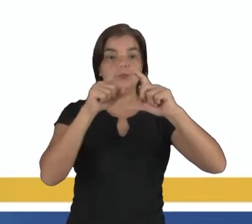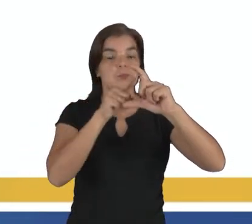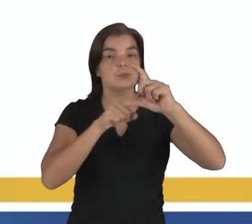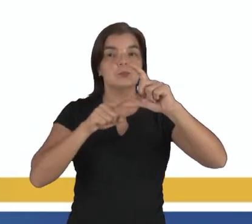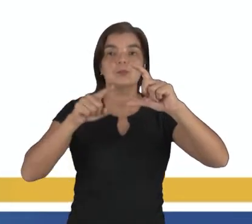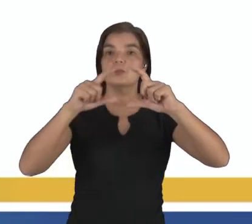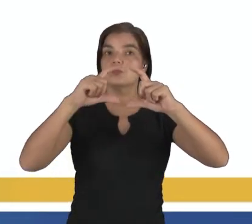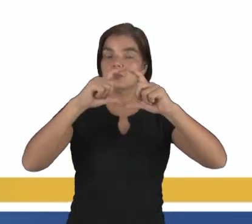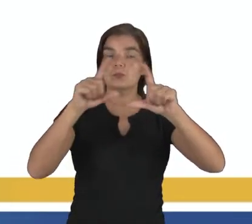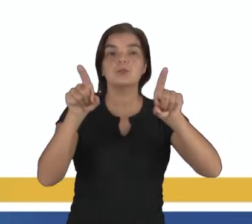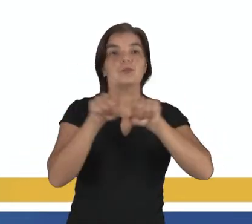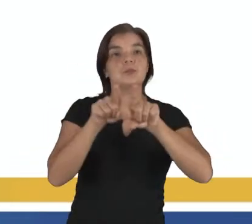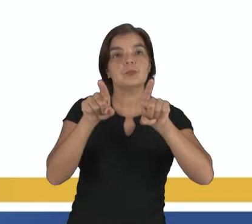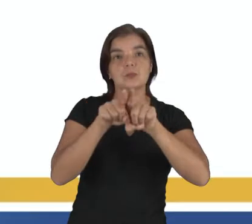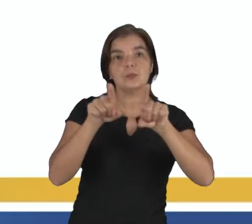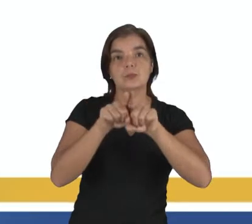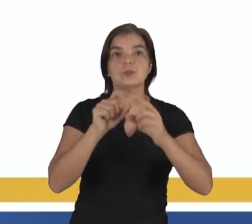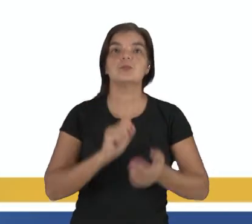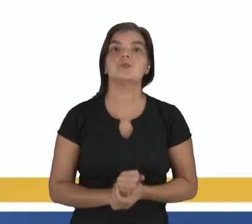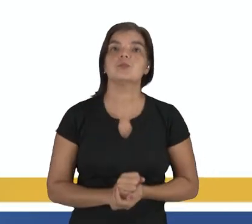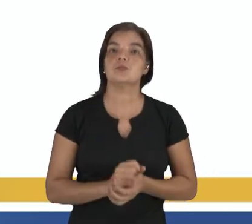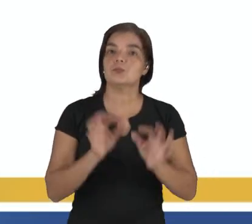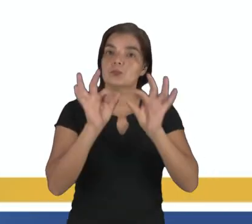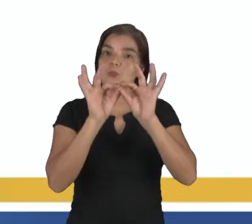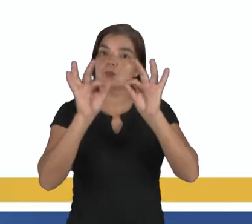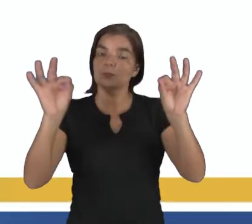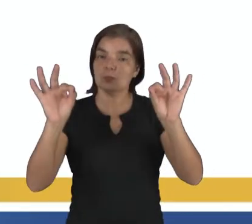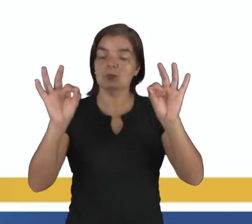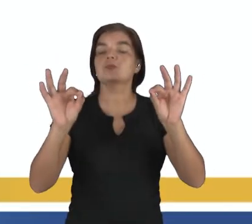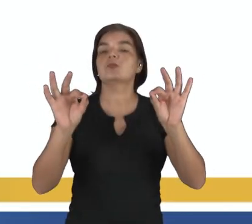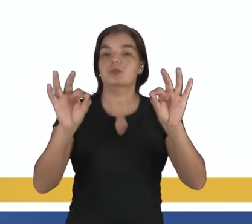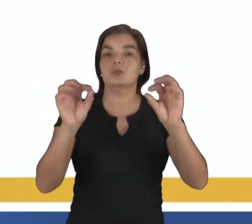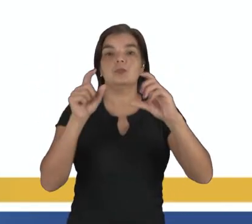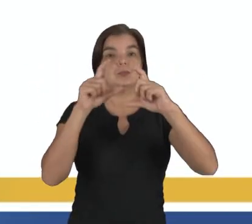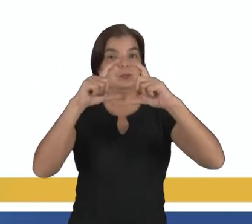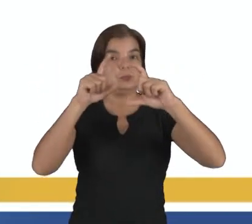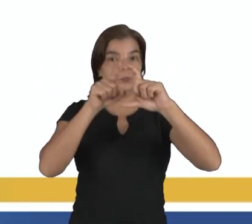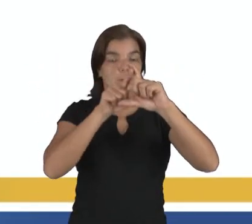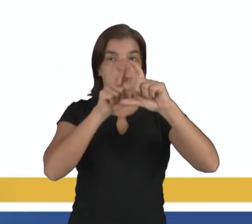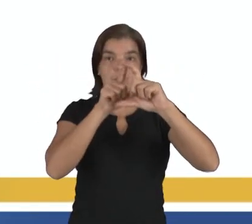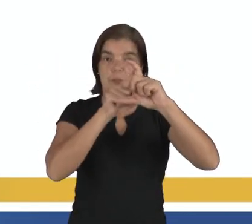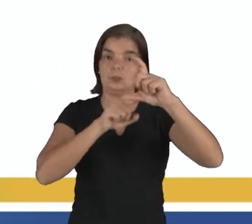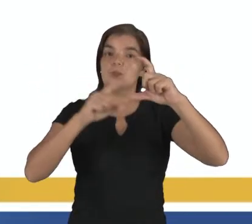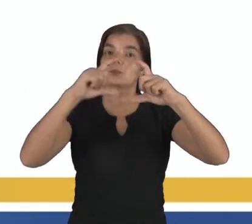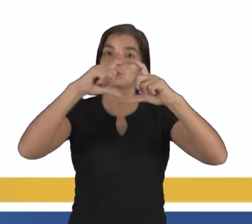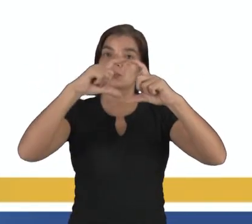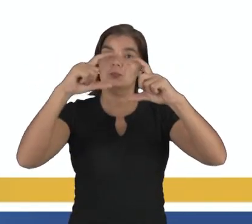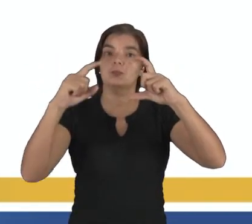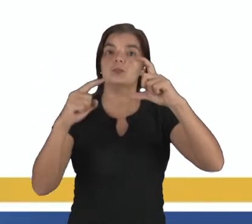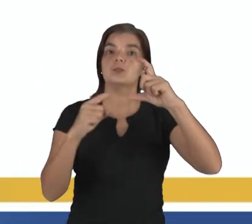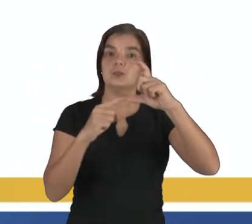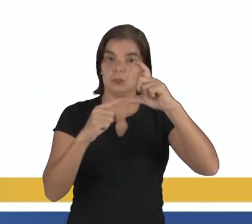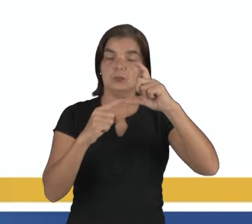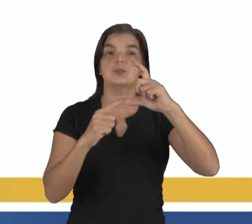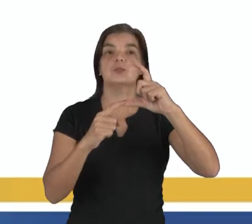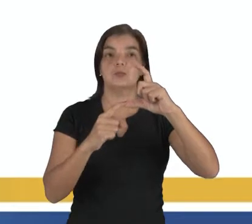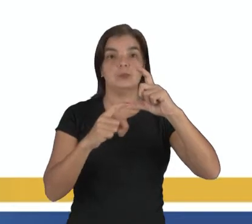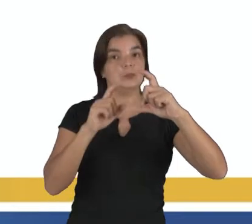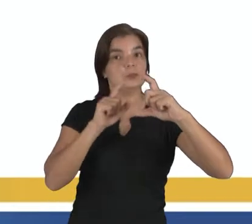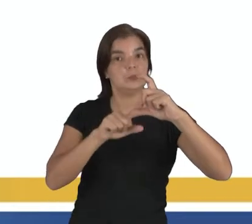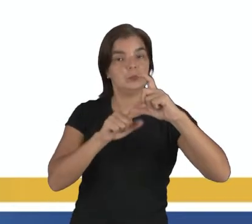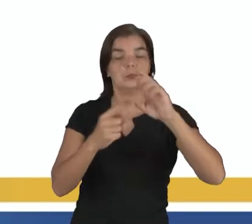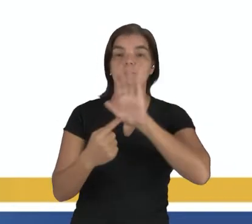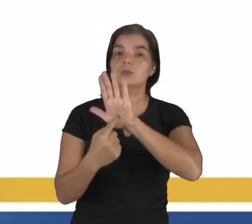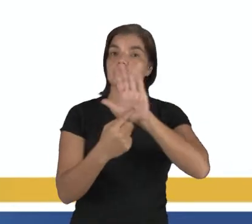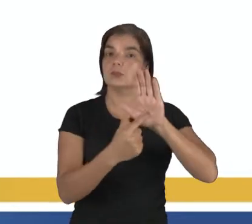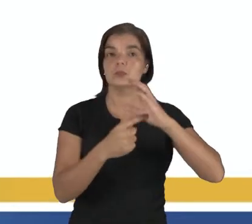da circunferência também é chamado de comprimento da circunferência. Será representado por C,